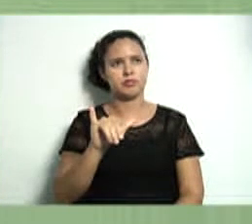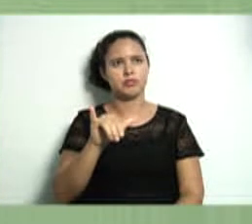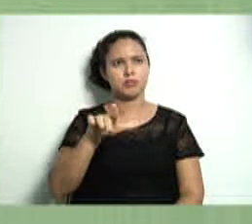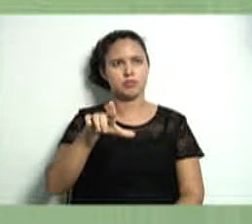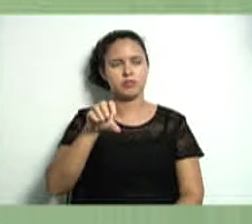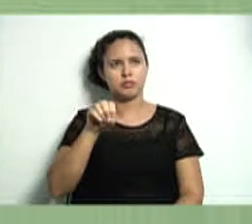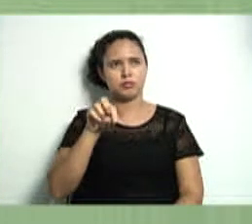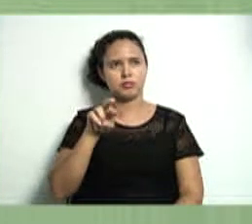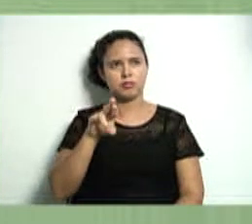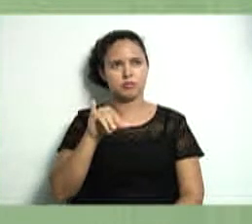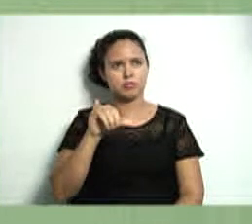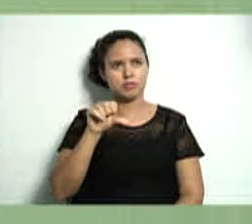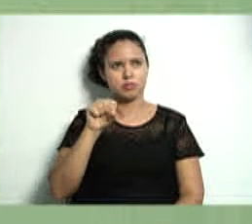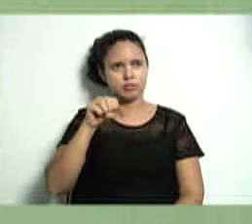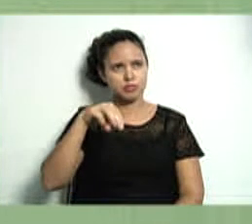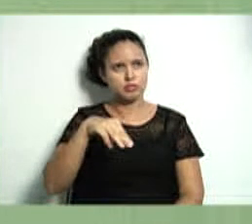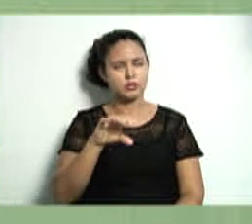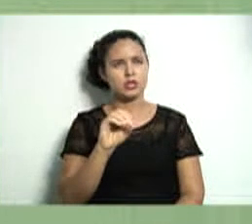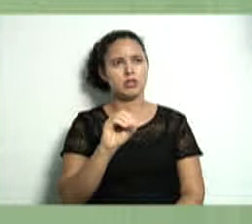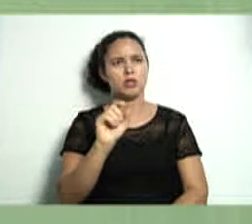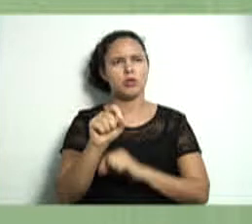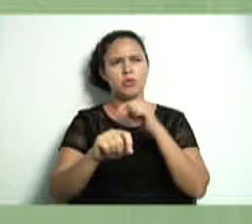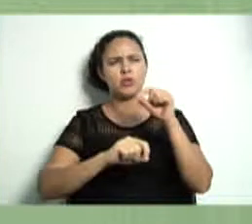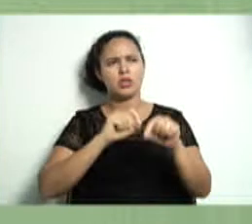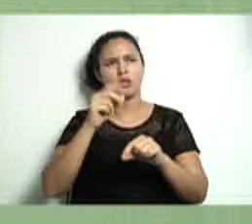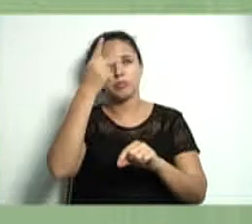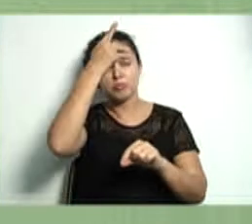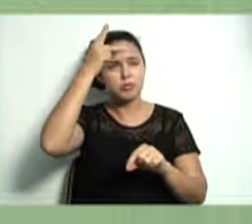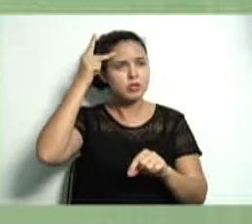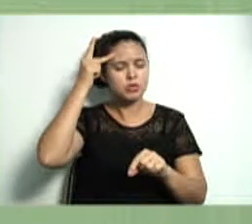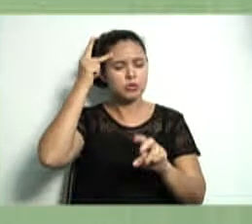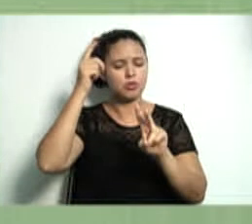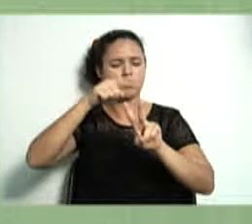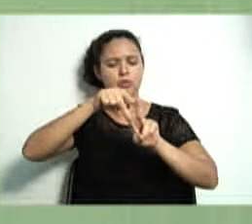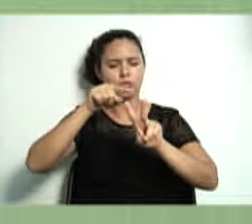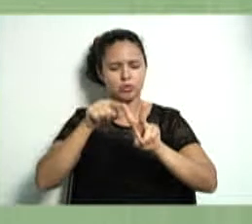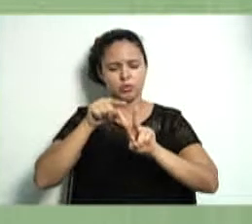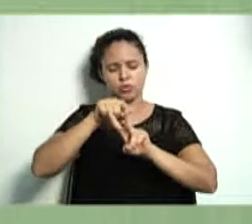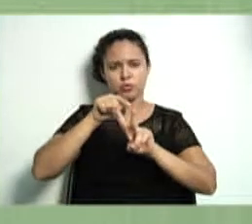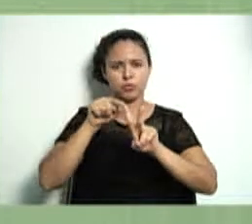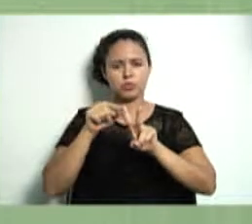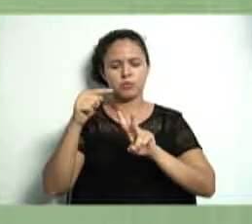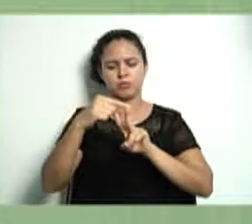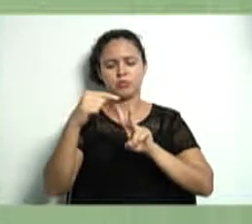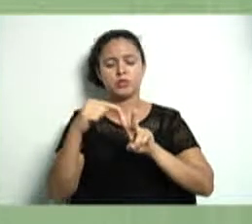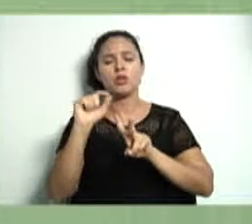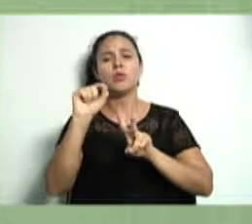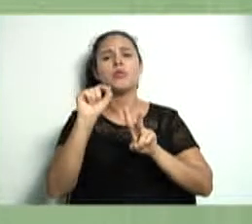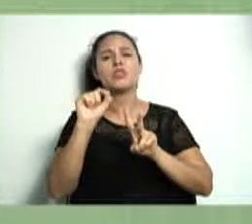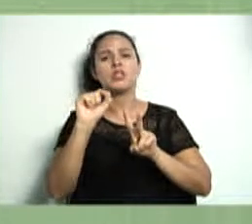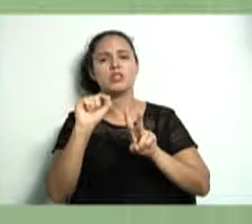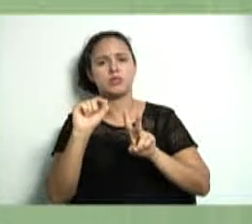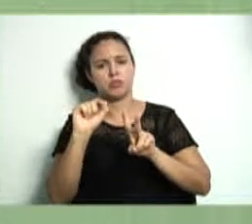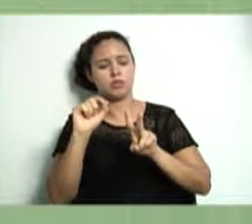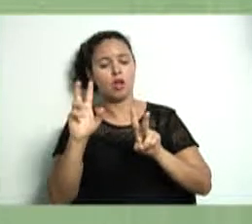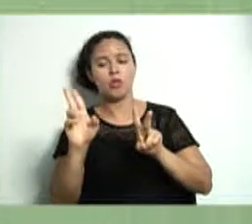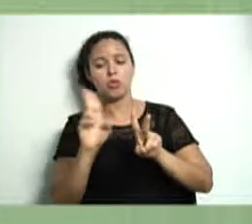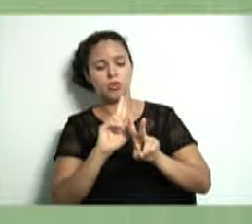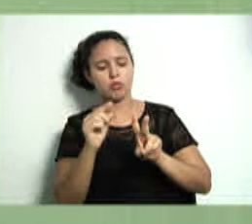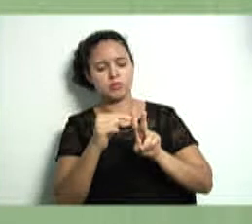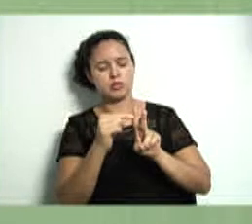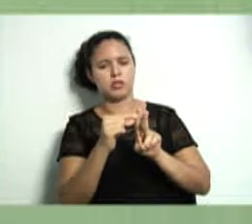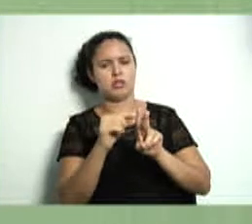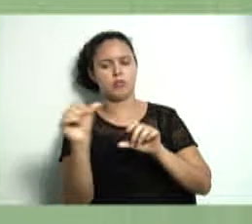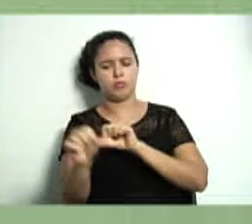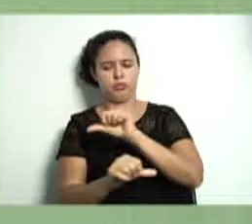transformaram em conceitos. O que essas pessoas fizeram para o nome delas se transformar em conceitos? Então,